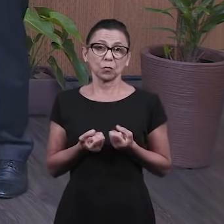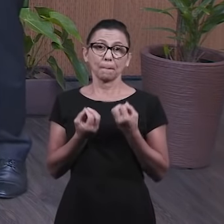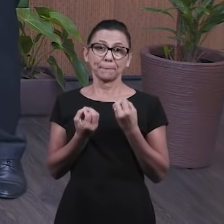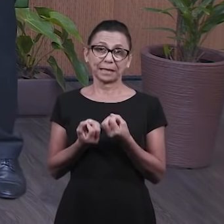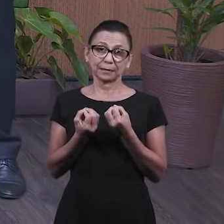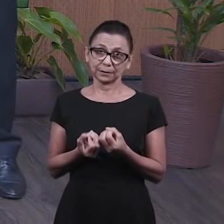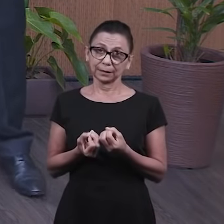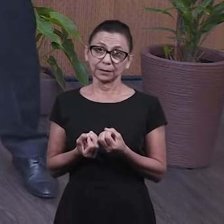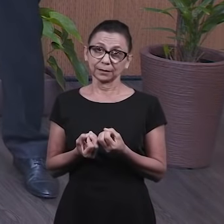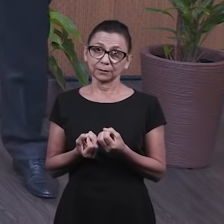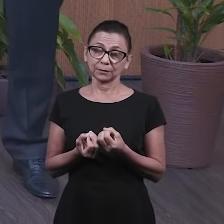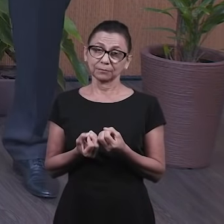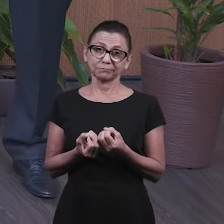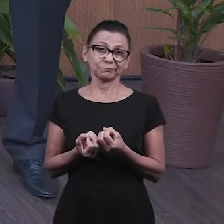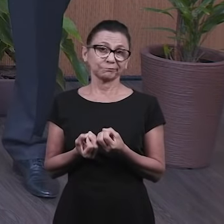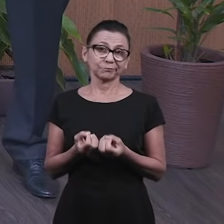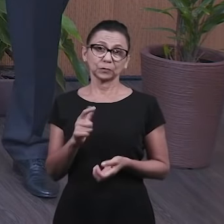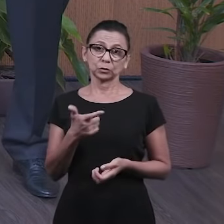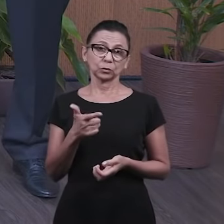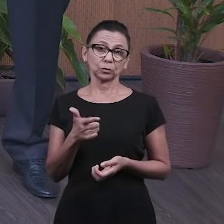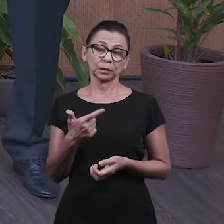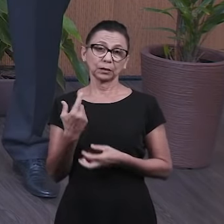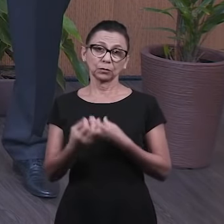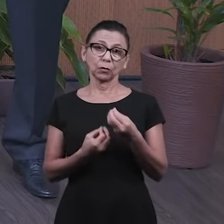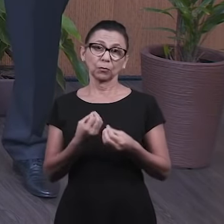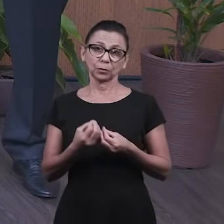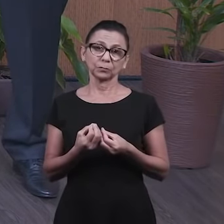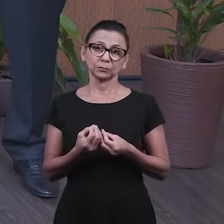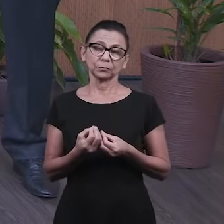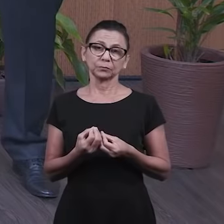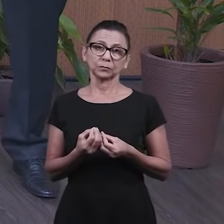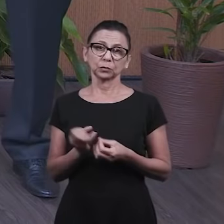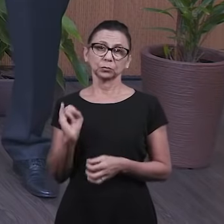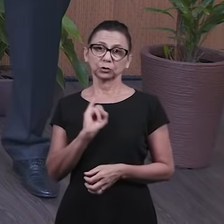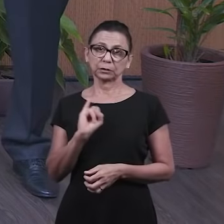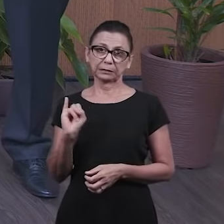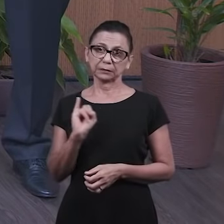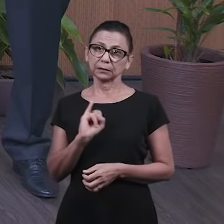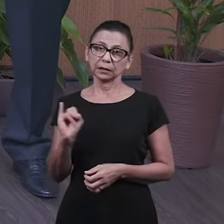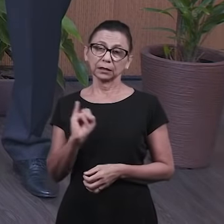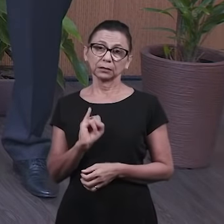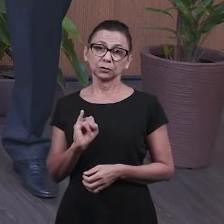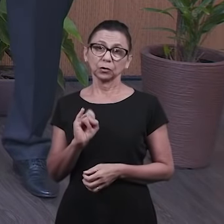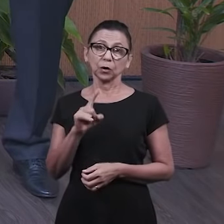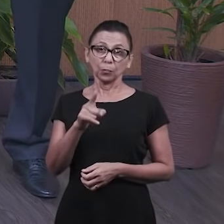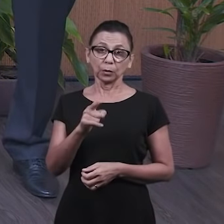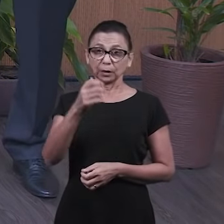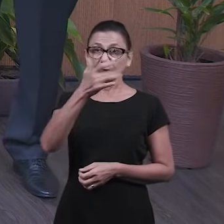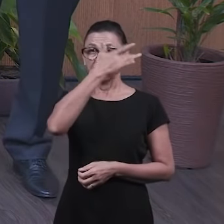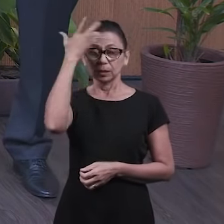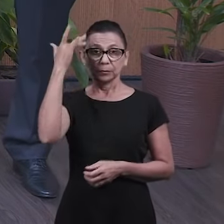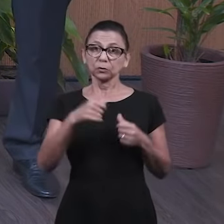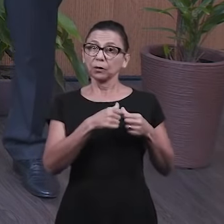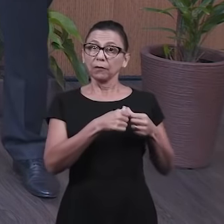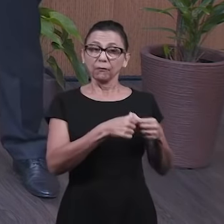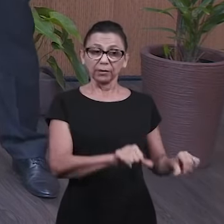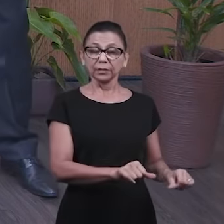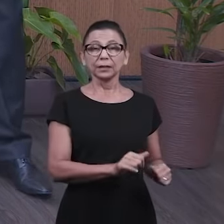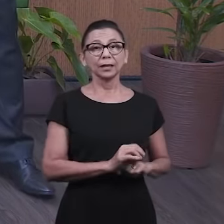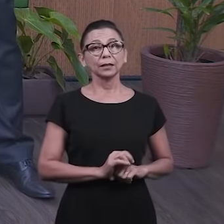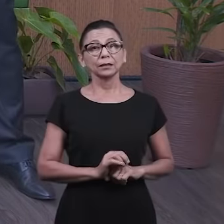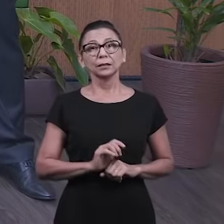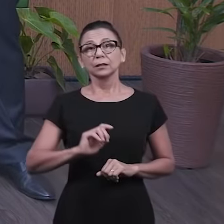utilidade. Por quê? Porque a pessoa não vai subir, não vai ser arrebatada quando Jesus voltar. E aí nós temos